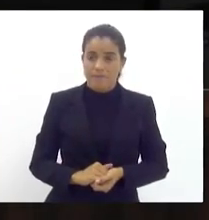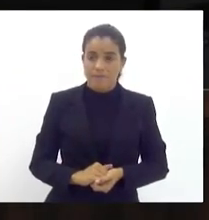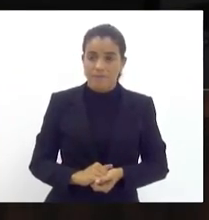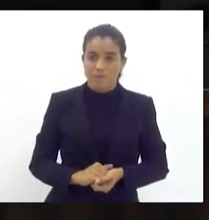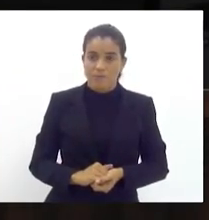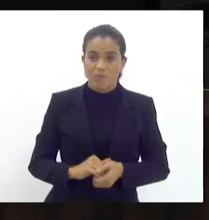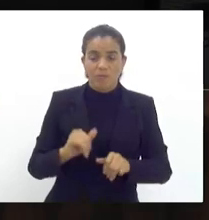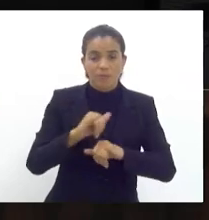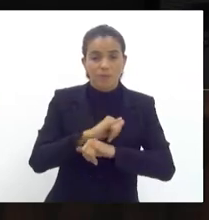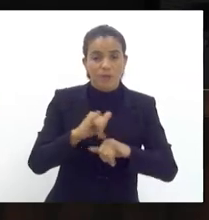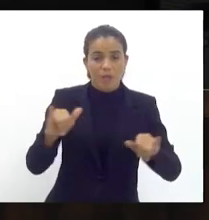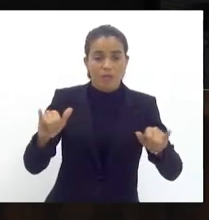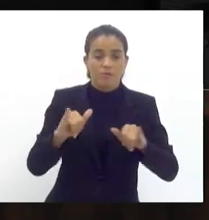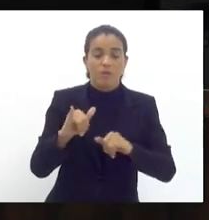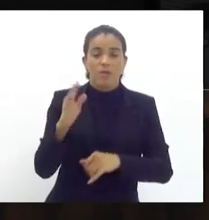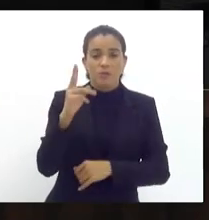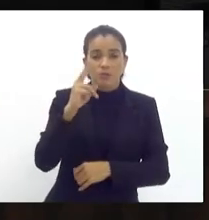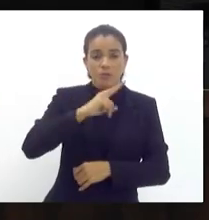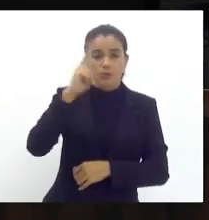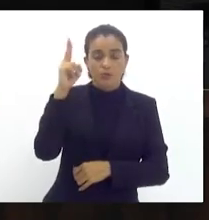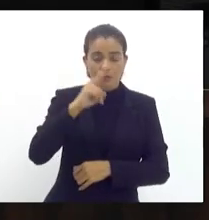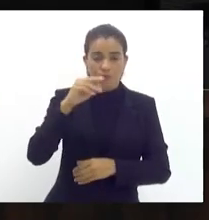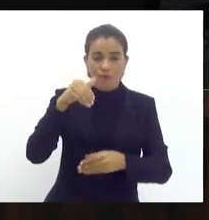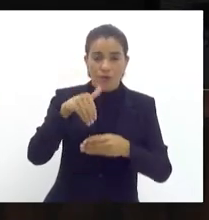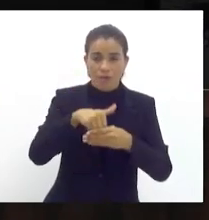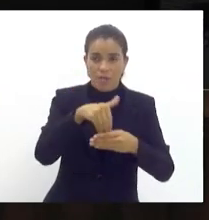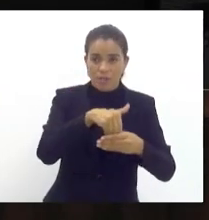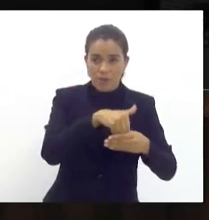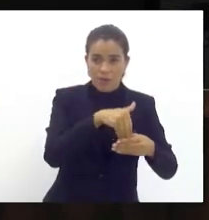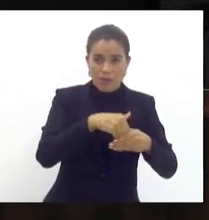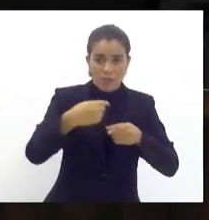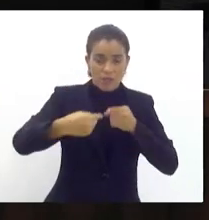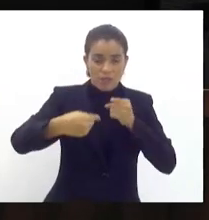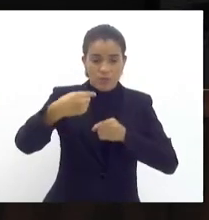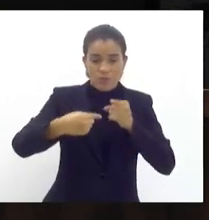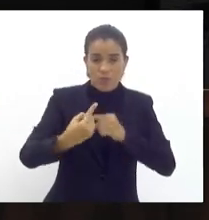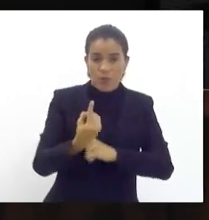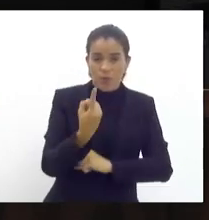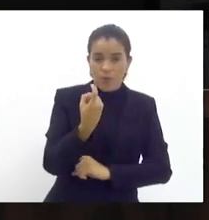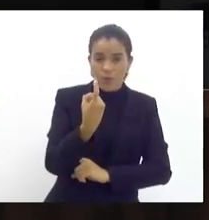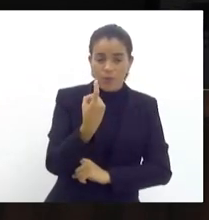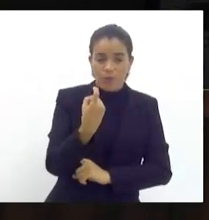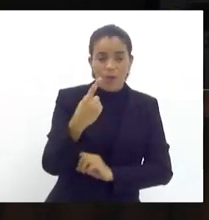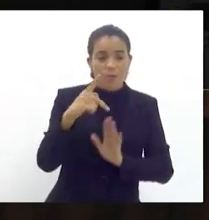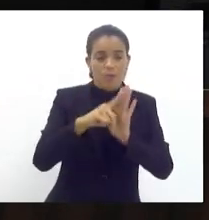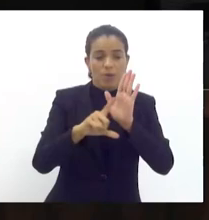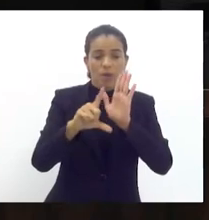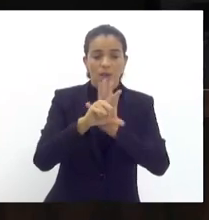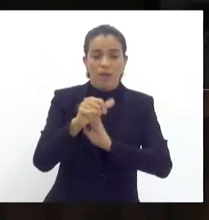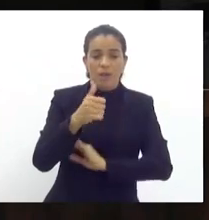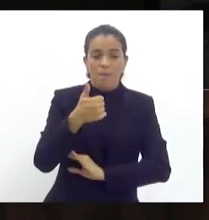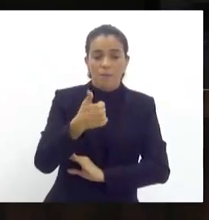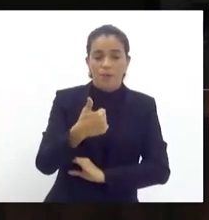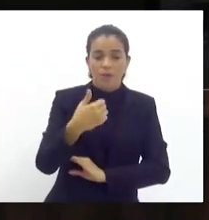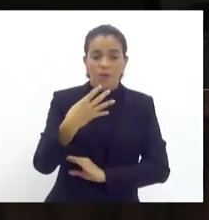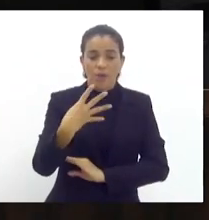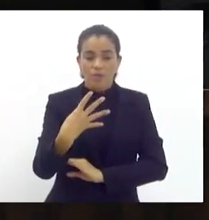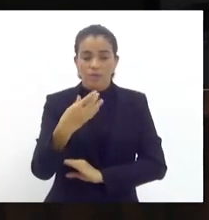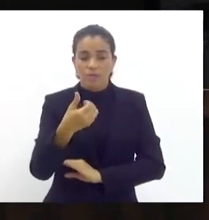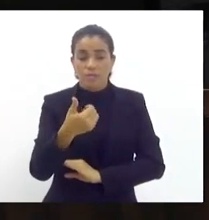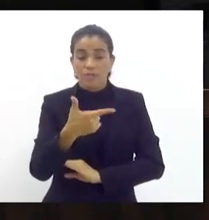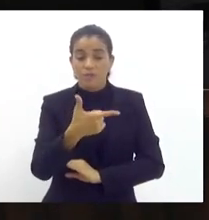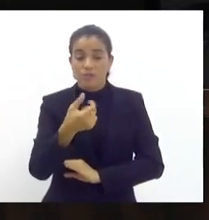anuncio em regime de urgência e votação em discussão única projeto de lei número